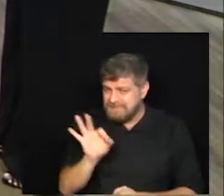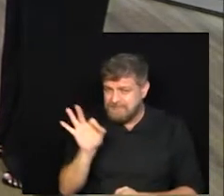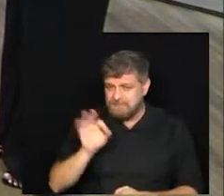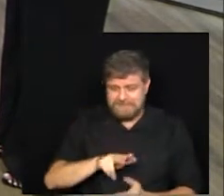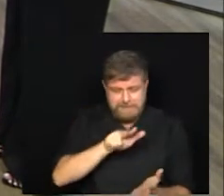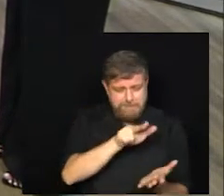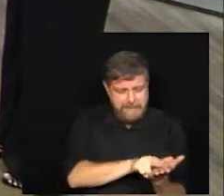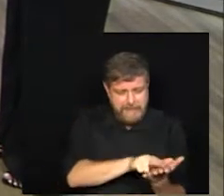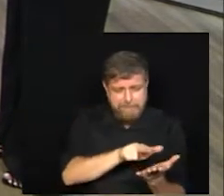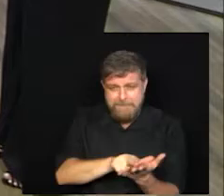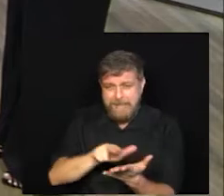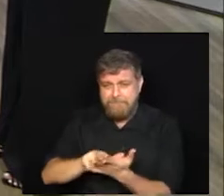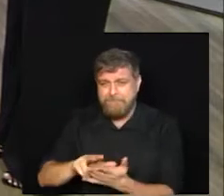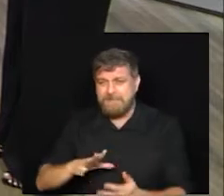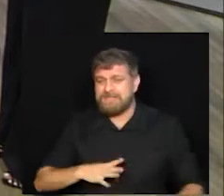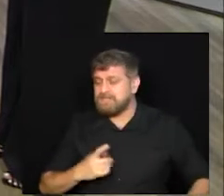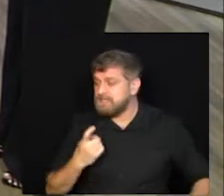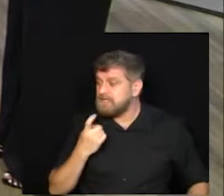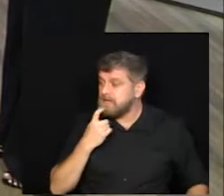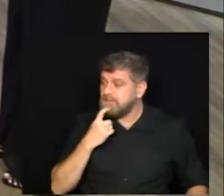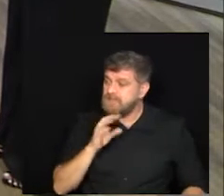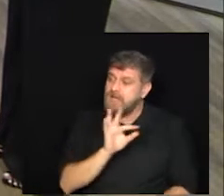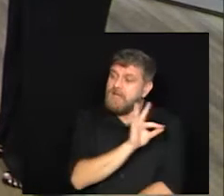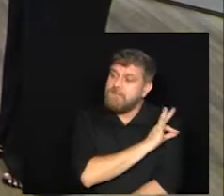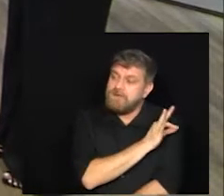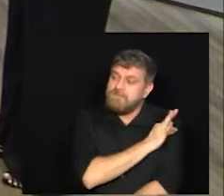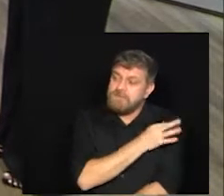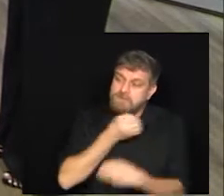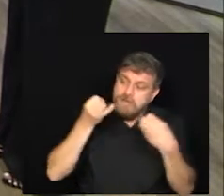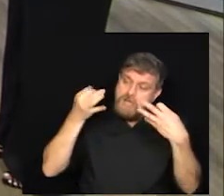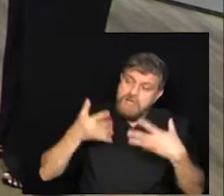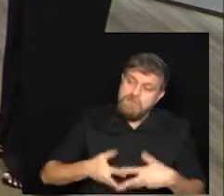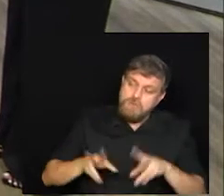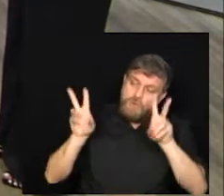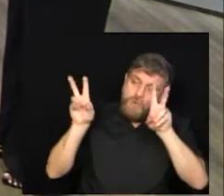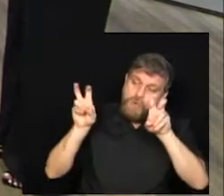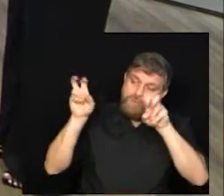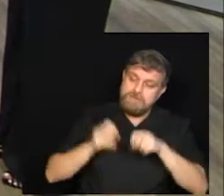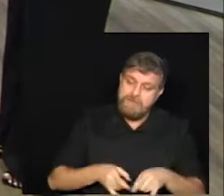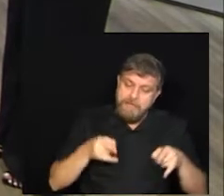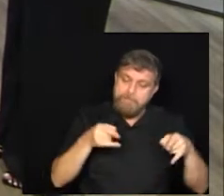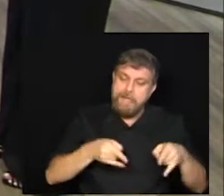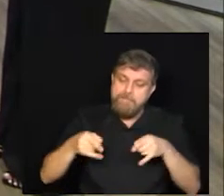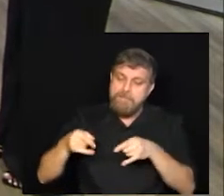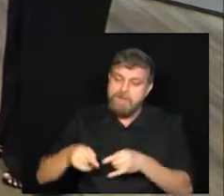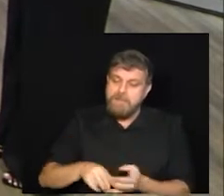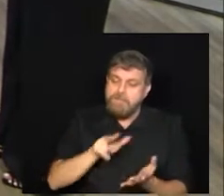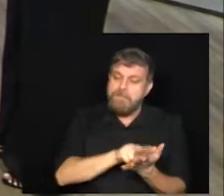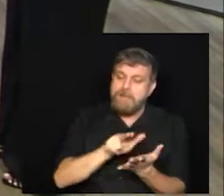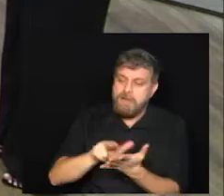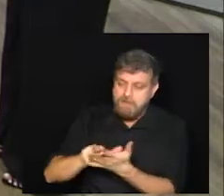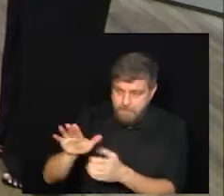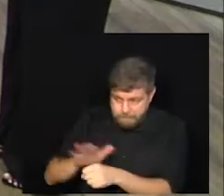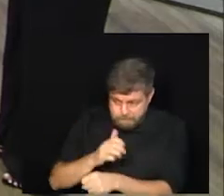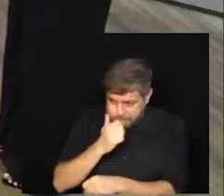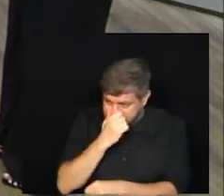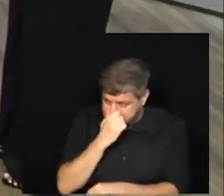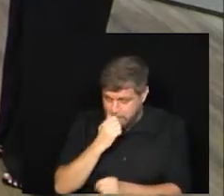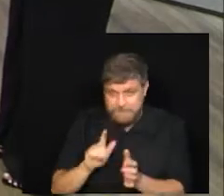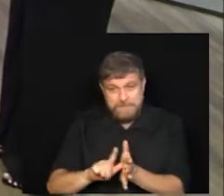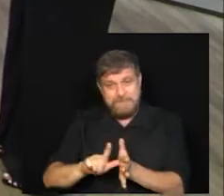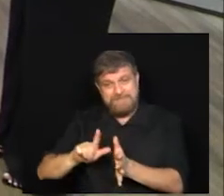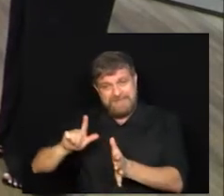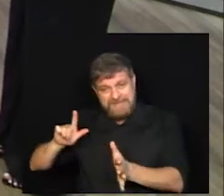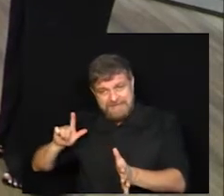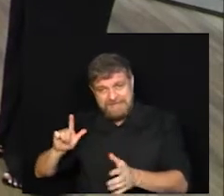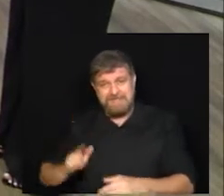em Campinas, a prefeitura, ela falou sobre este assunto de ocupação de leitos? Falou sim, mas antes da gente entrar